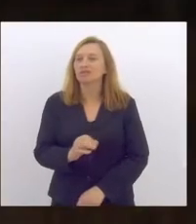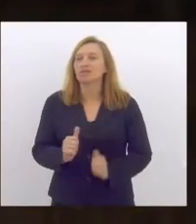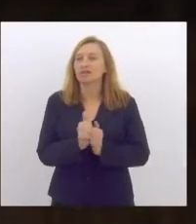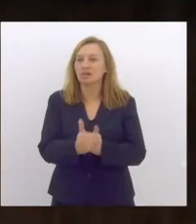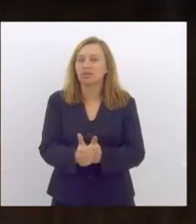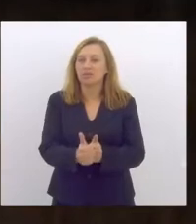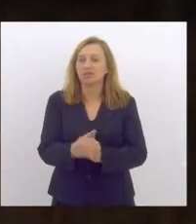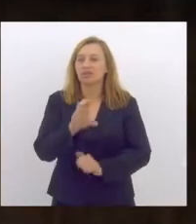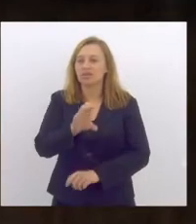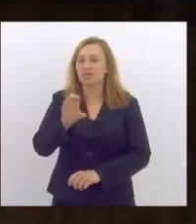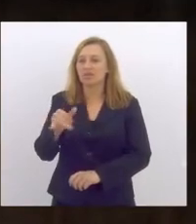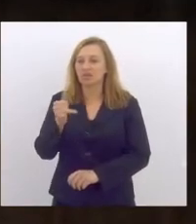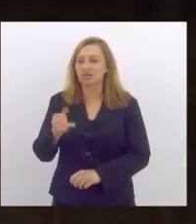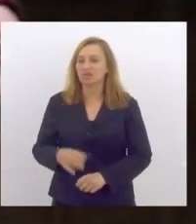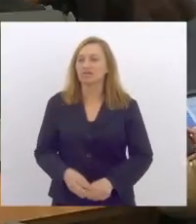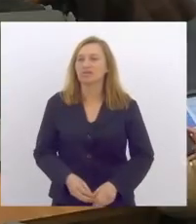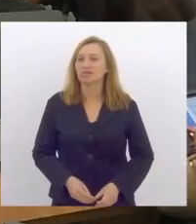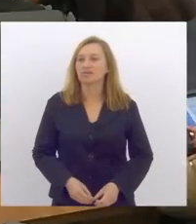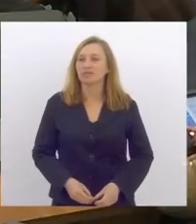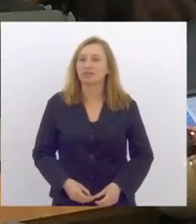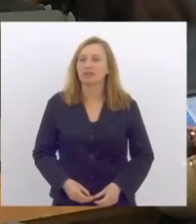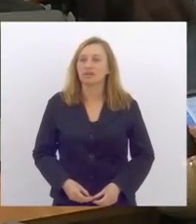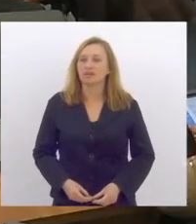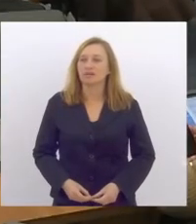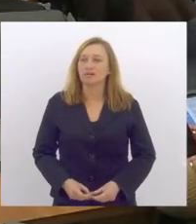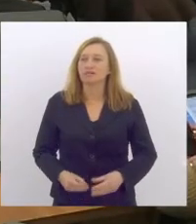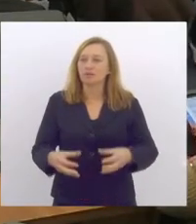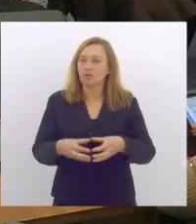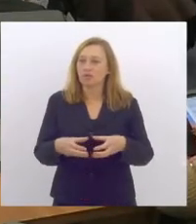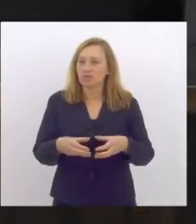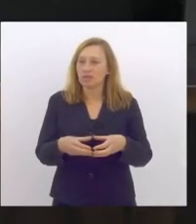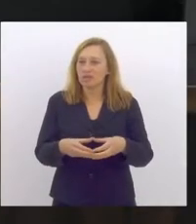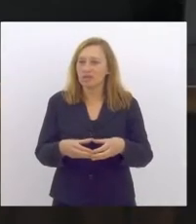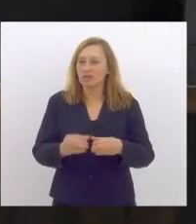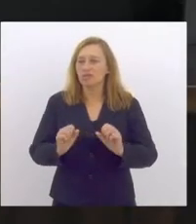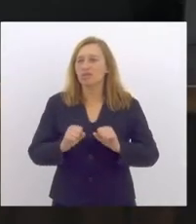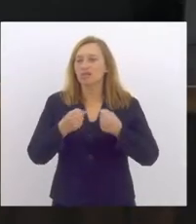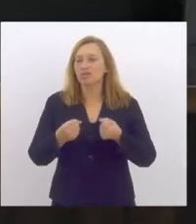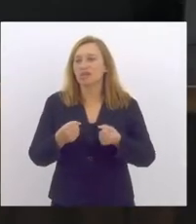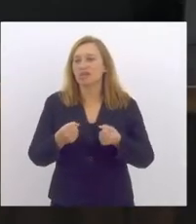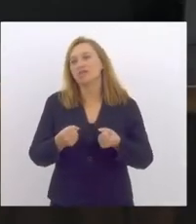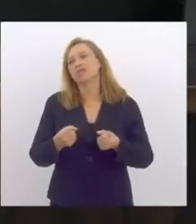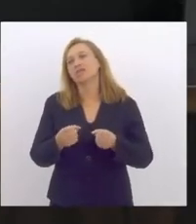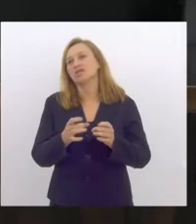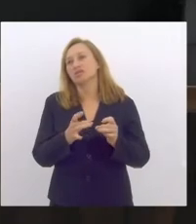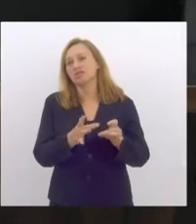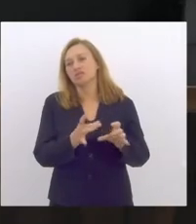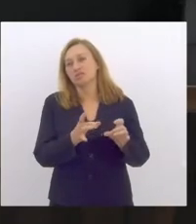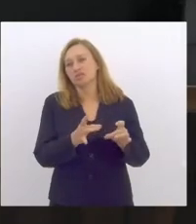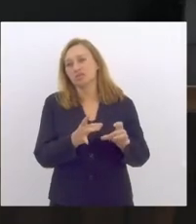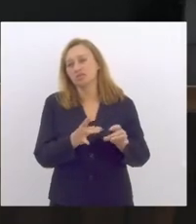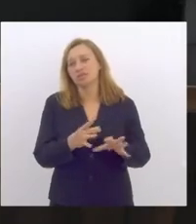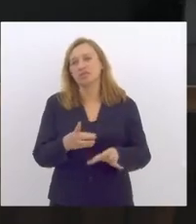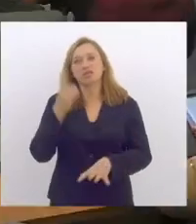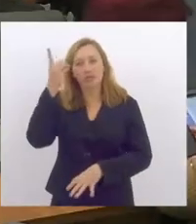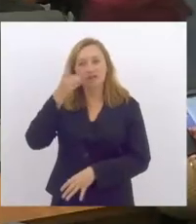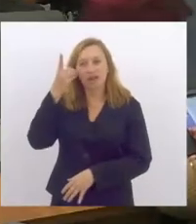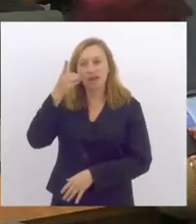Acompanho o parecer da CCJ. Pela Comissão de Defesa do Consumidor, deputada Alana Passos.